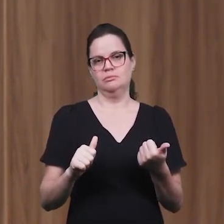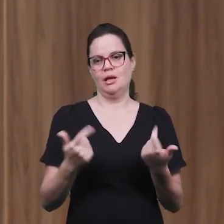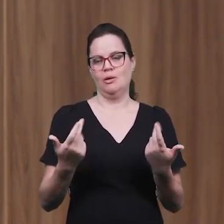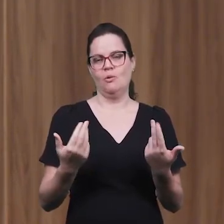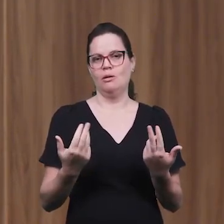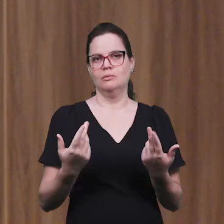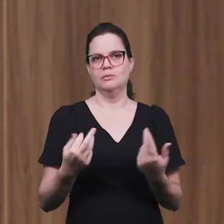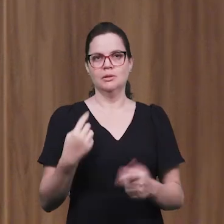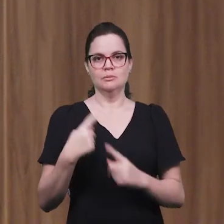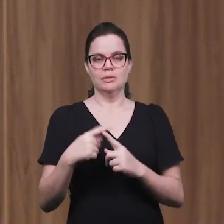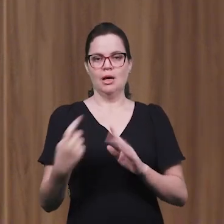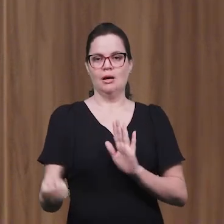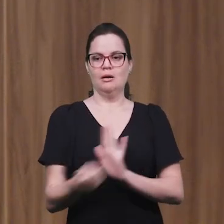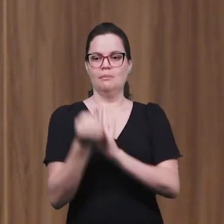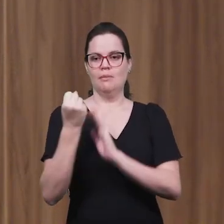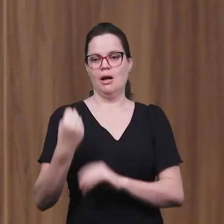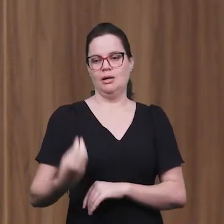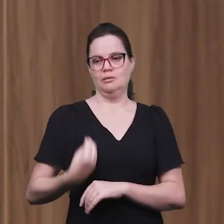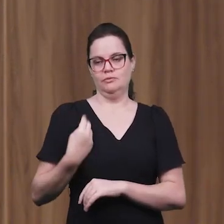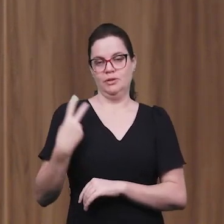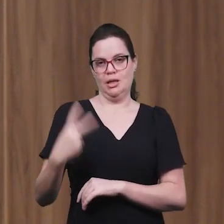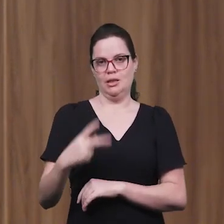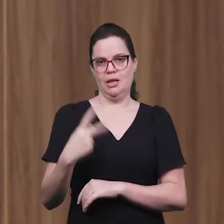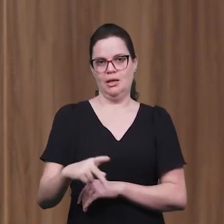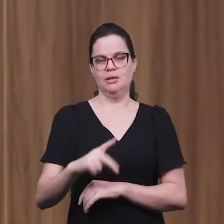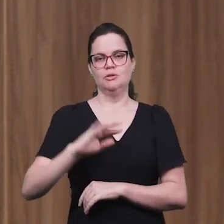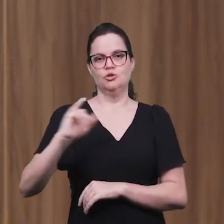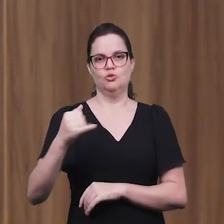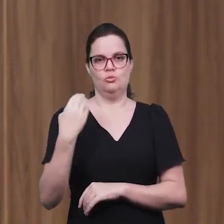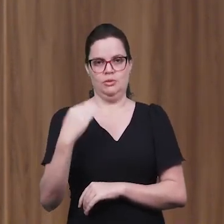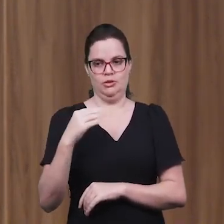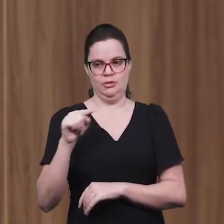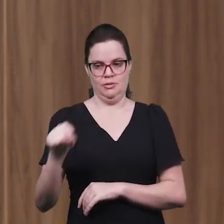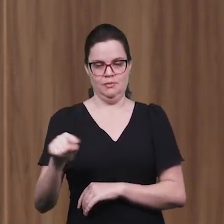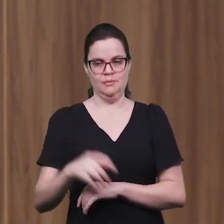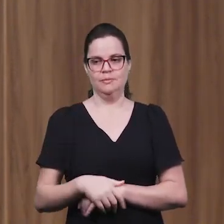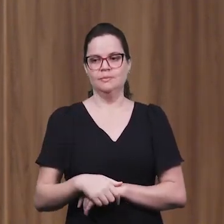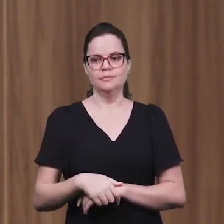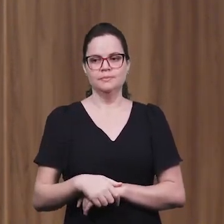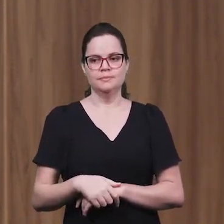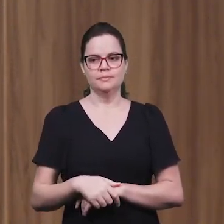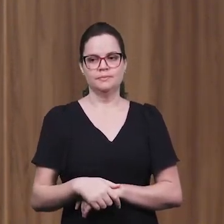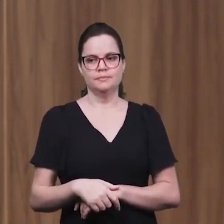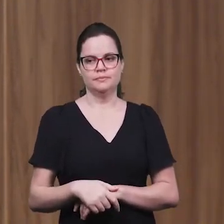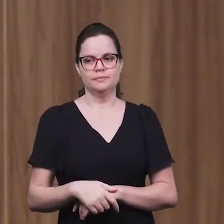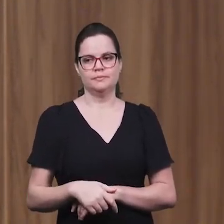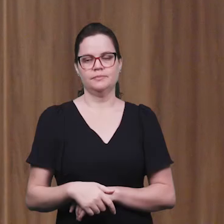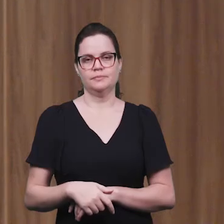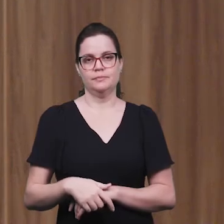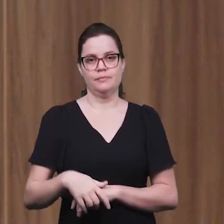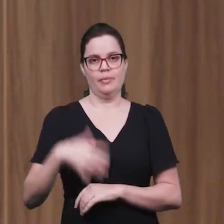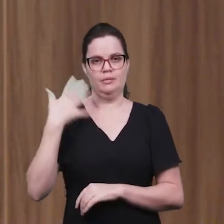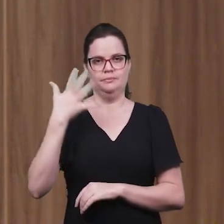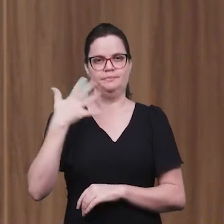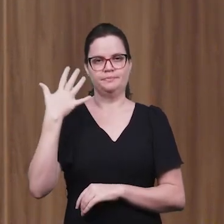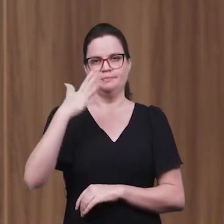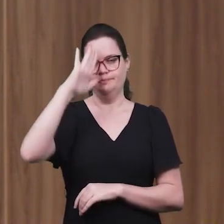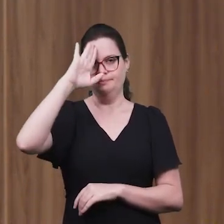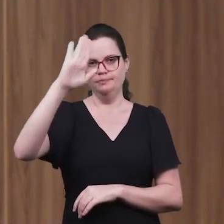das marcas do ministério de João Batista. Irmãos, a grande mensagem de João